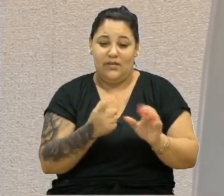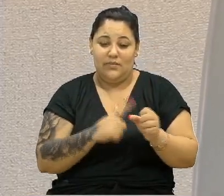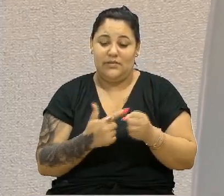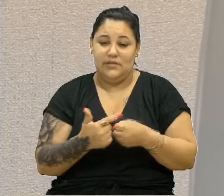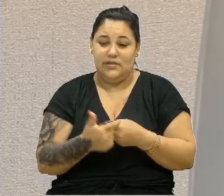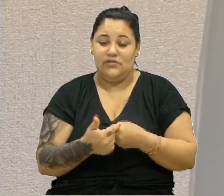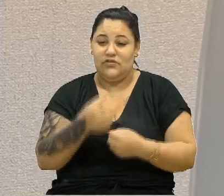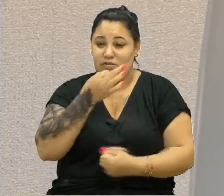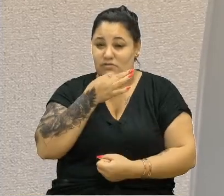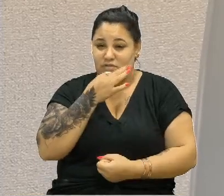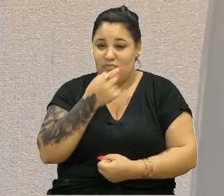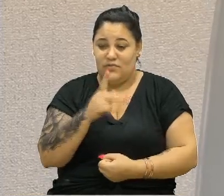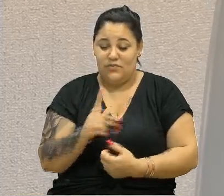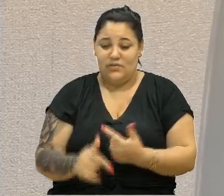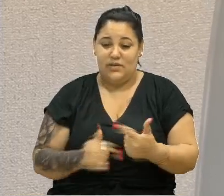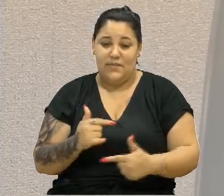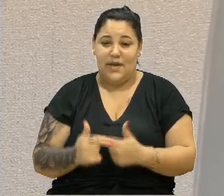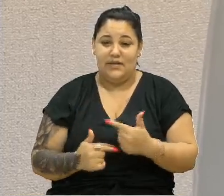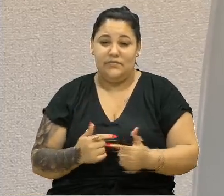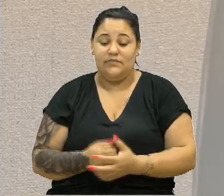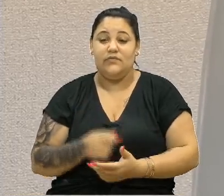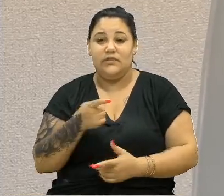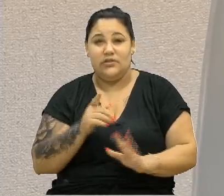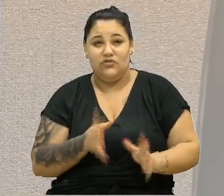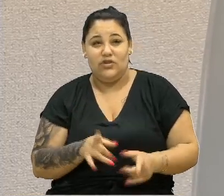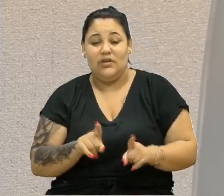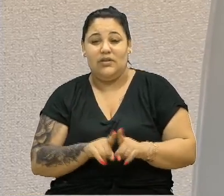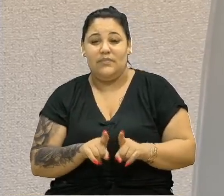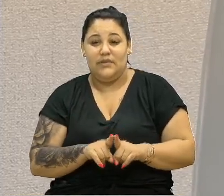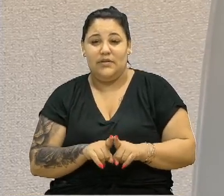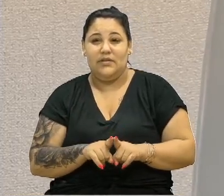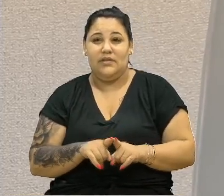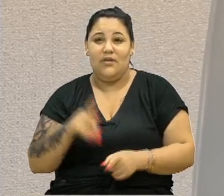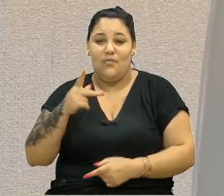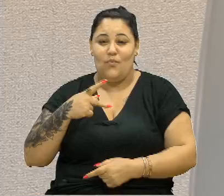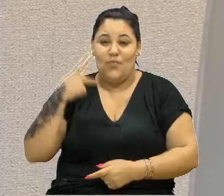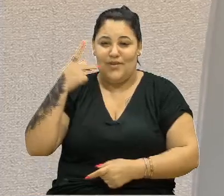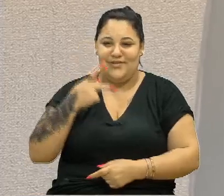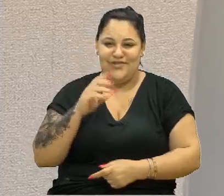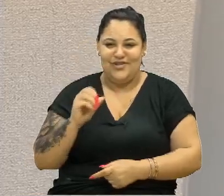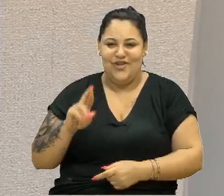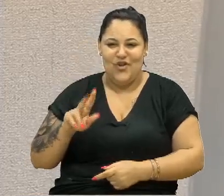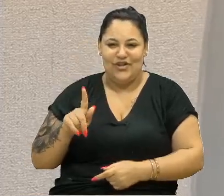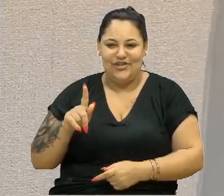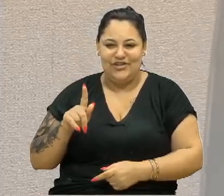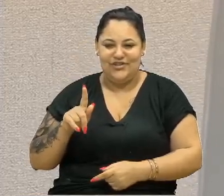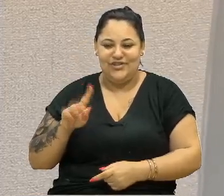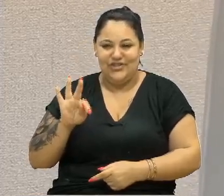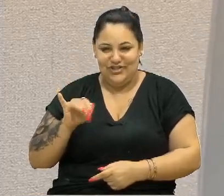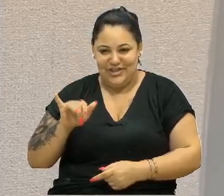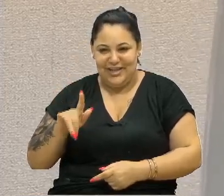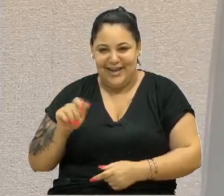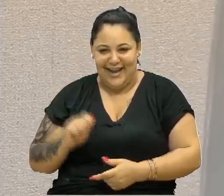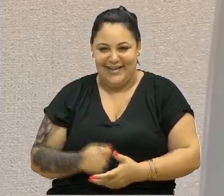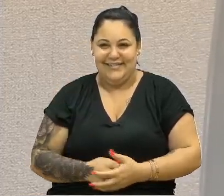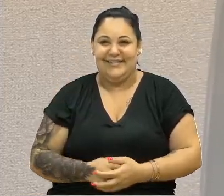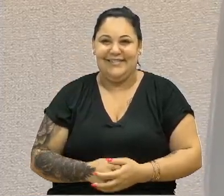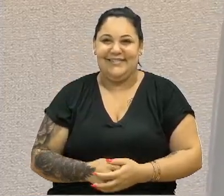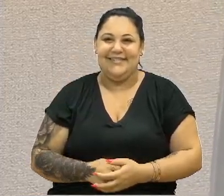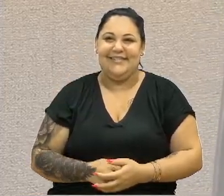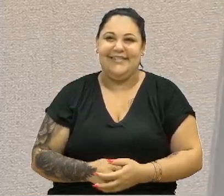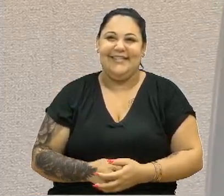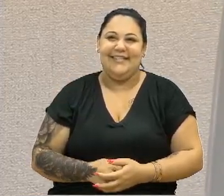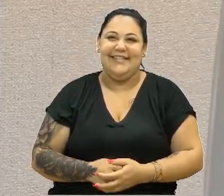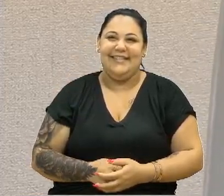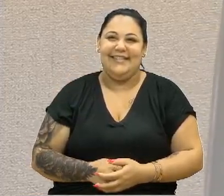pelo seu trabalho. O senhor que também já foi político em São João da Ortiga, né? Maximiliano de Almeida. Maximiliano de Almeida,